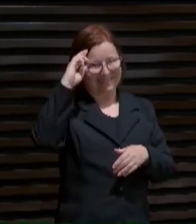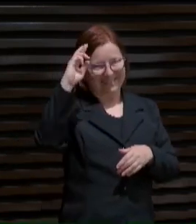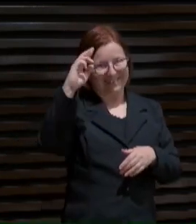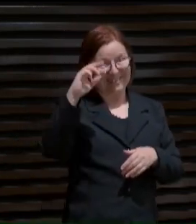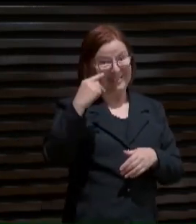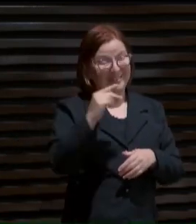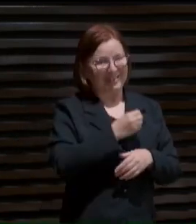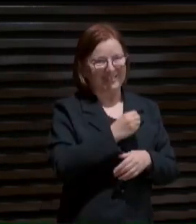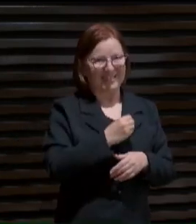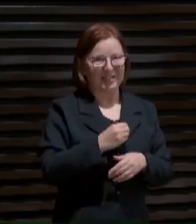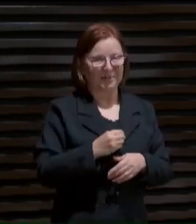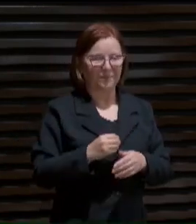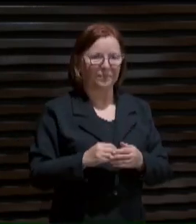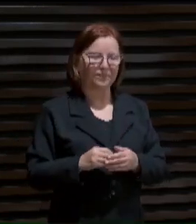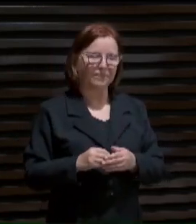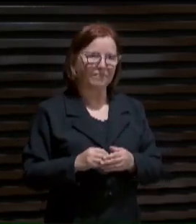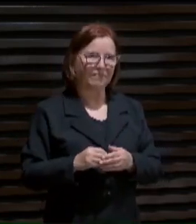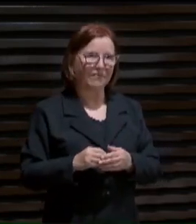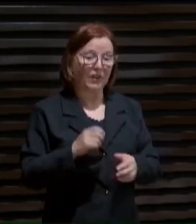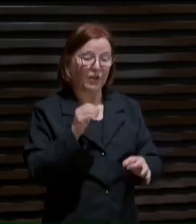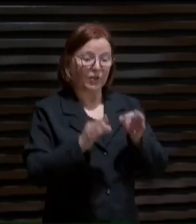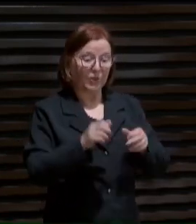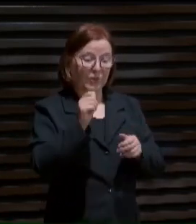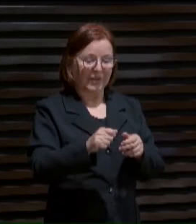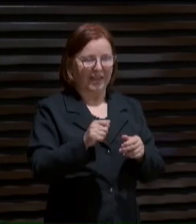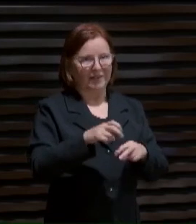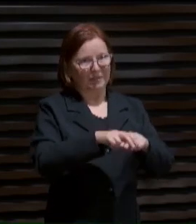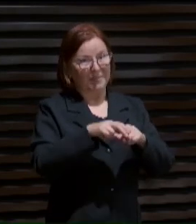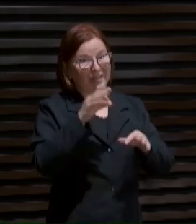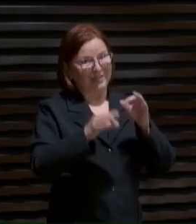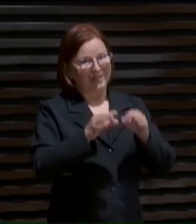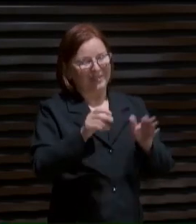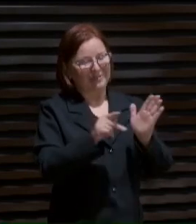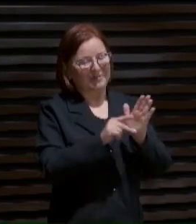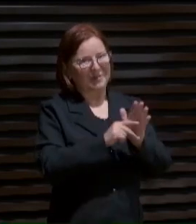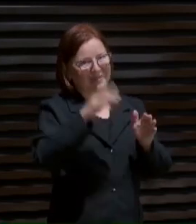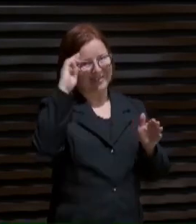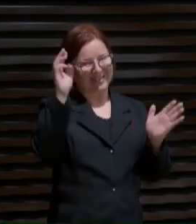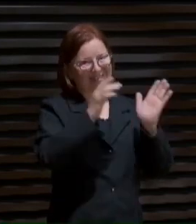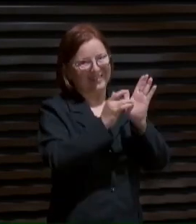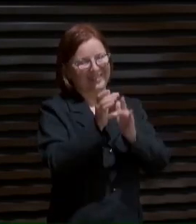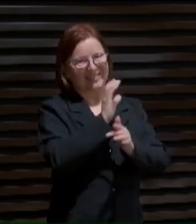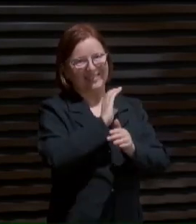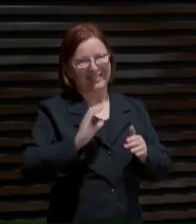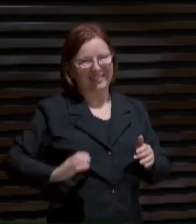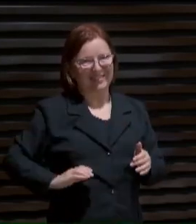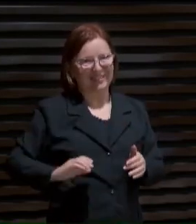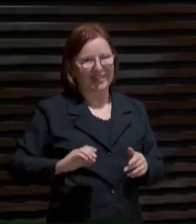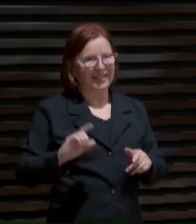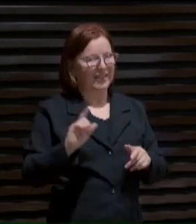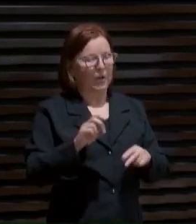medidos e julgados por causa da Justiça do próprio senhor Jesus Cristo e não por suas próprias justiças